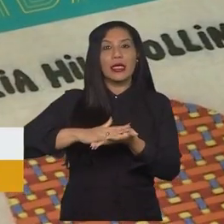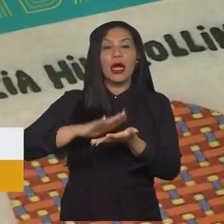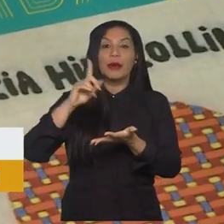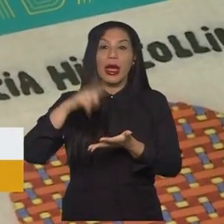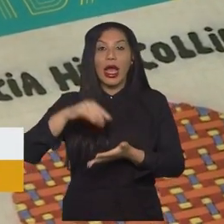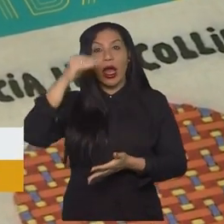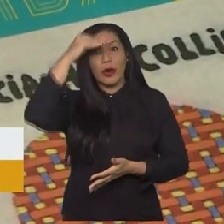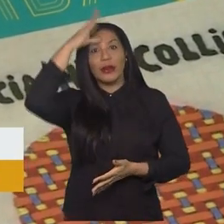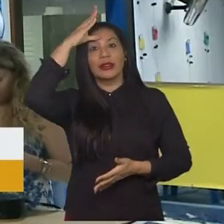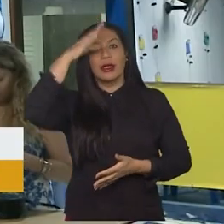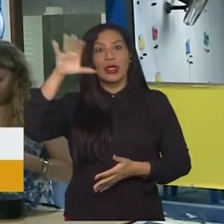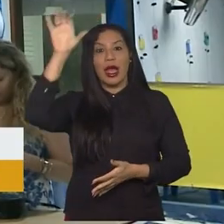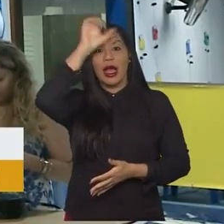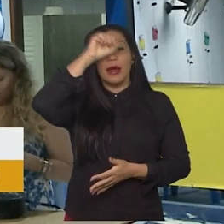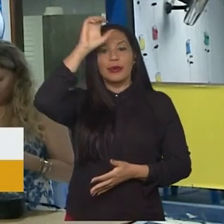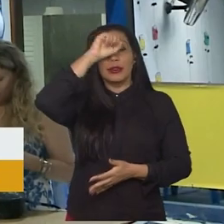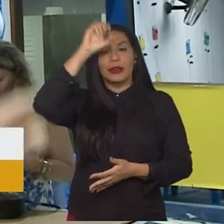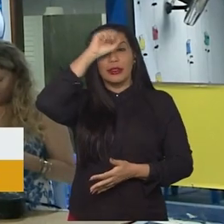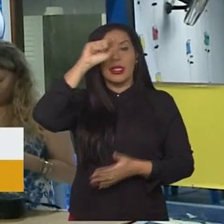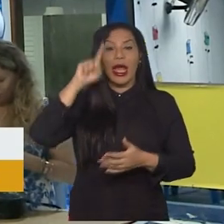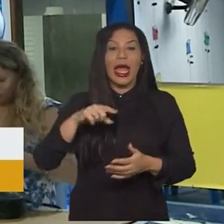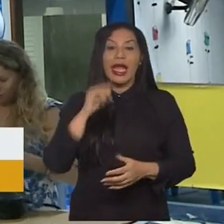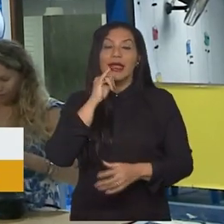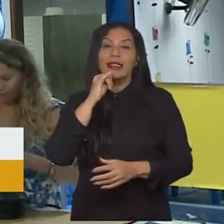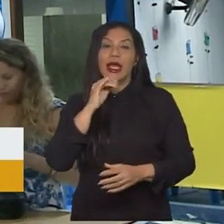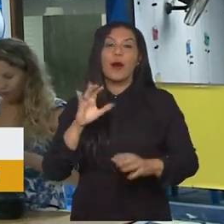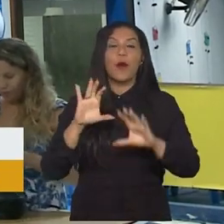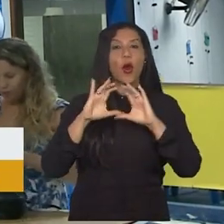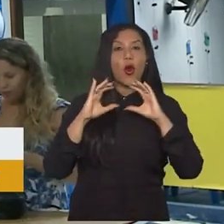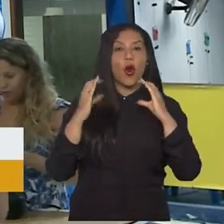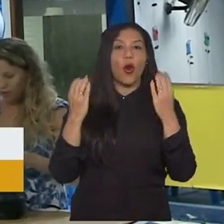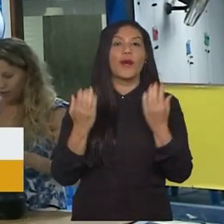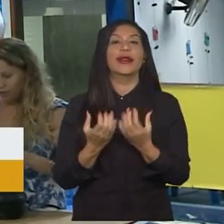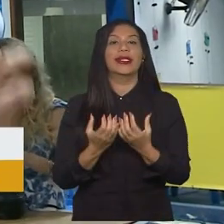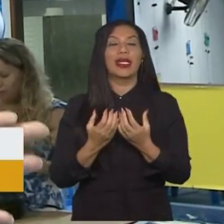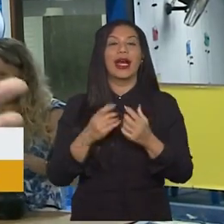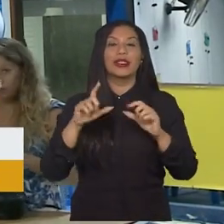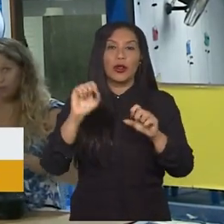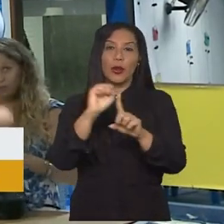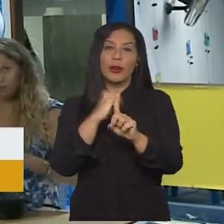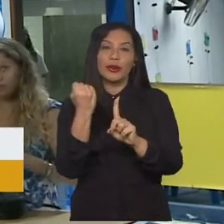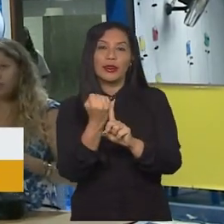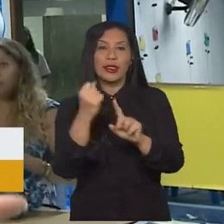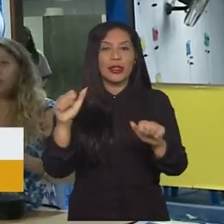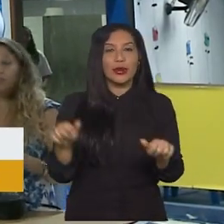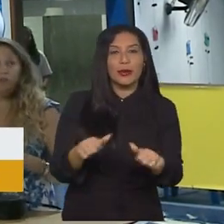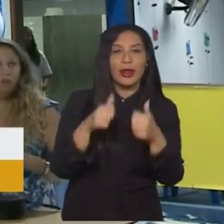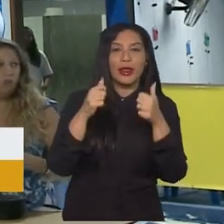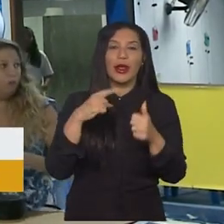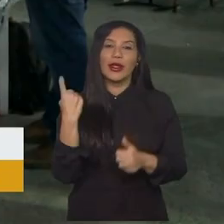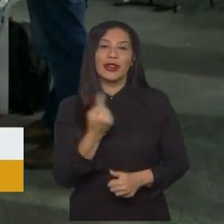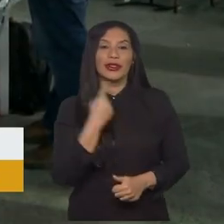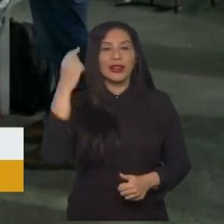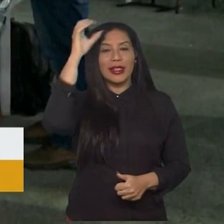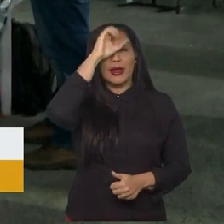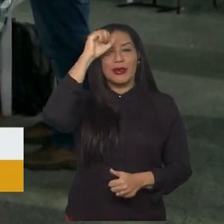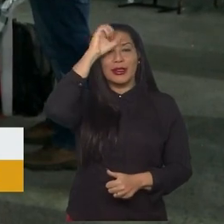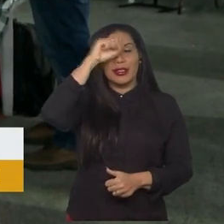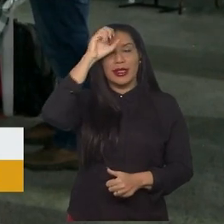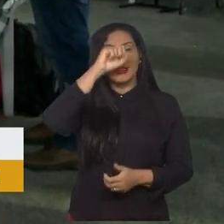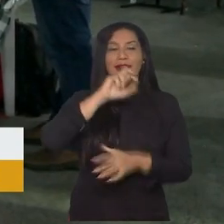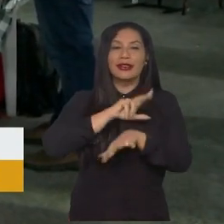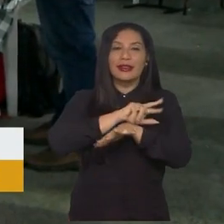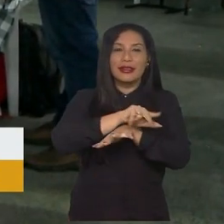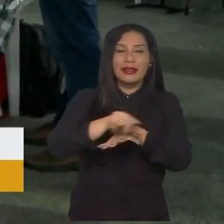de aprendizagem. É aqui que se cria uma comunidade, começa assim para uma sociedade melhor, é aqui que a gente aprende. Entre